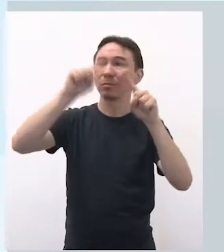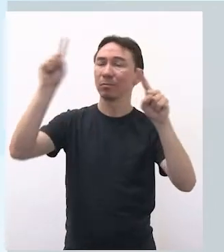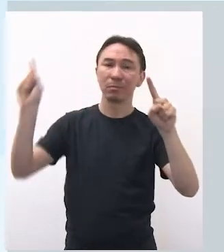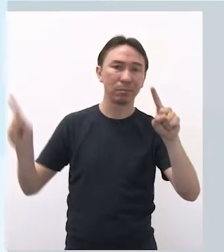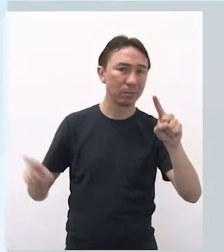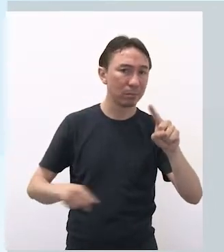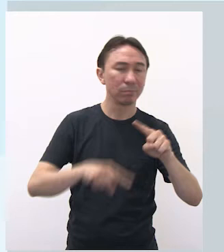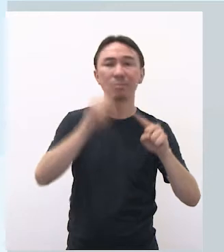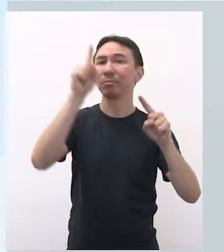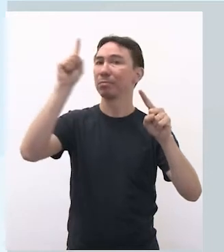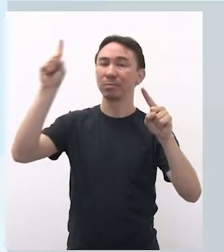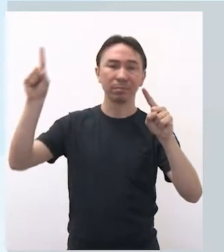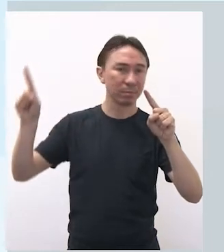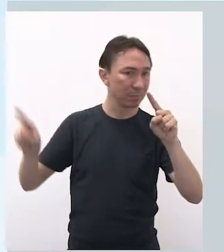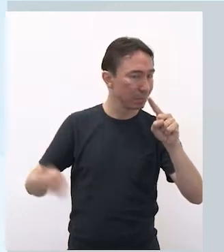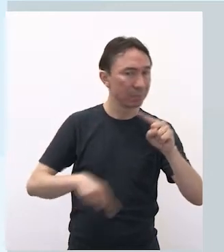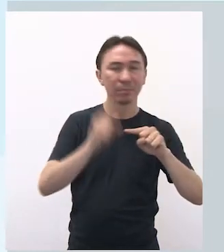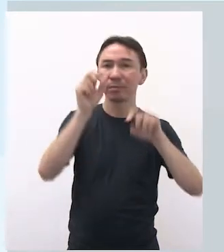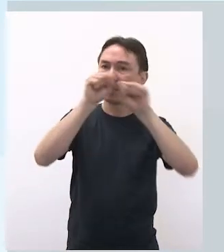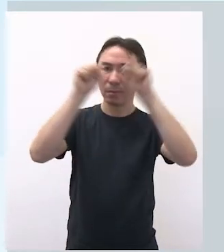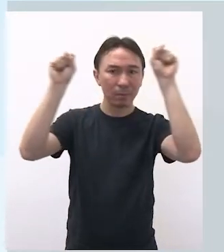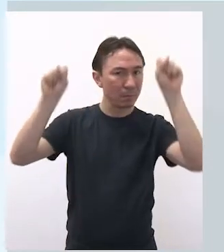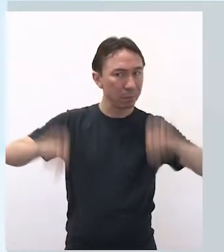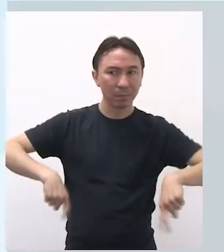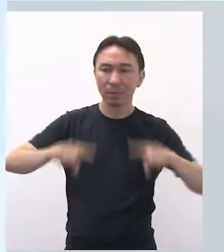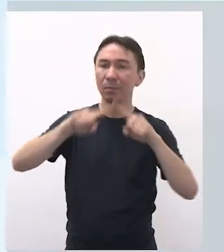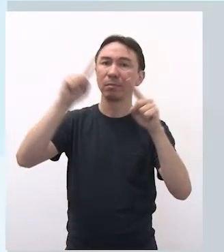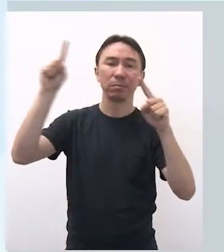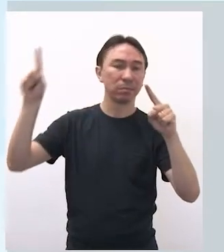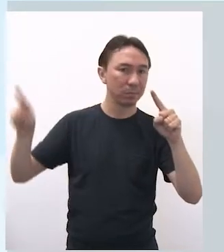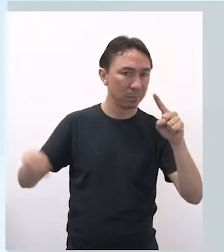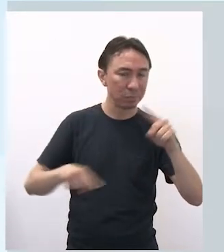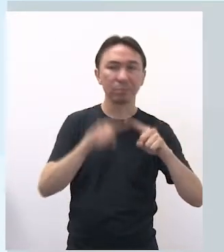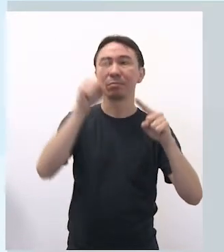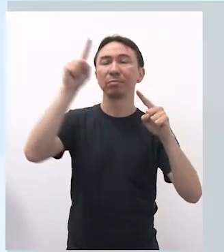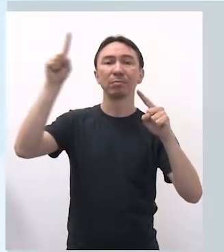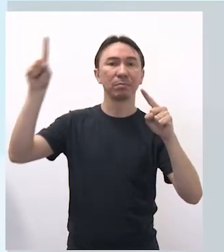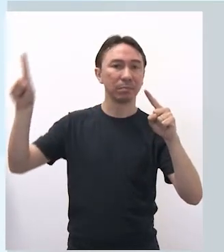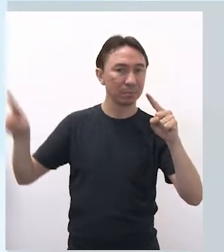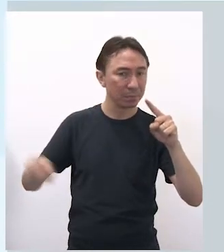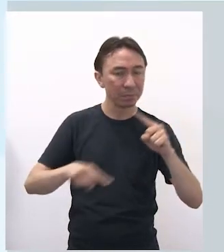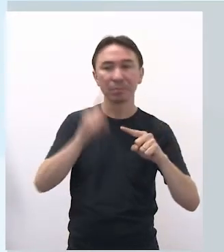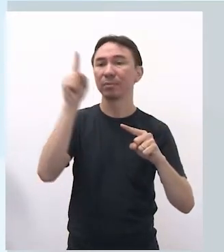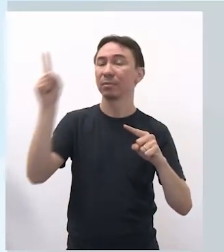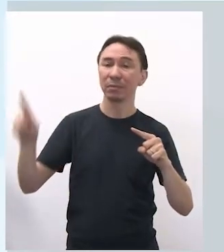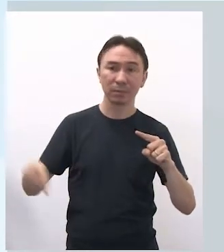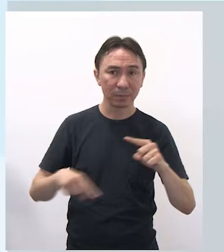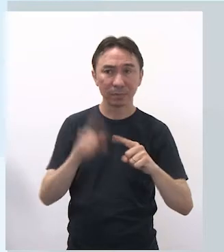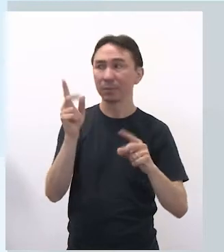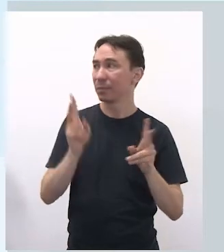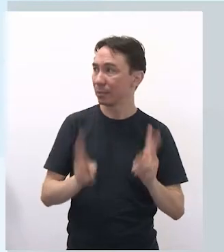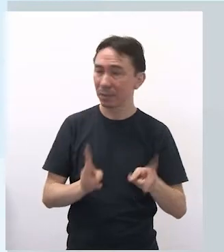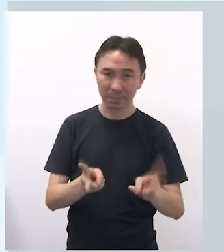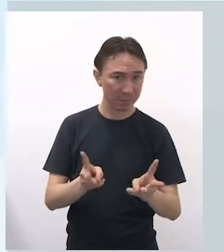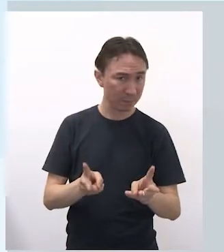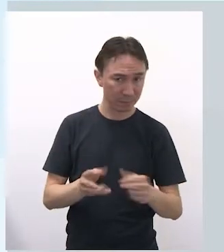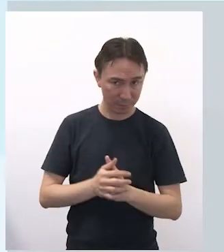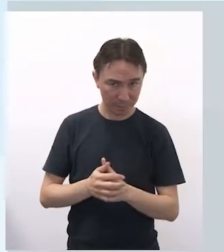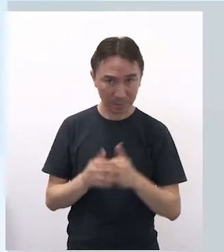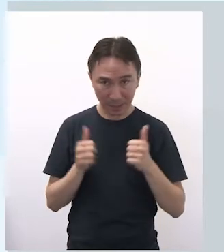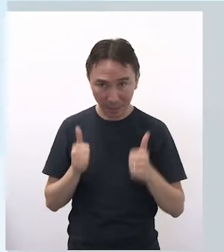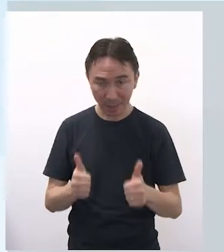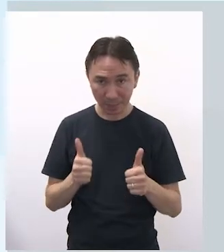inteirinho. Planejamento, intervenções, acompanhamento, avaliação. Então é um ciclo